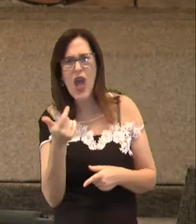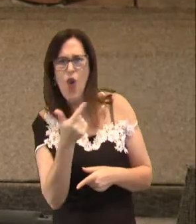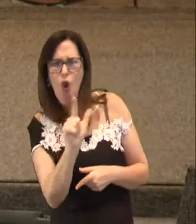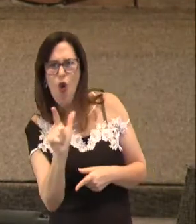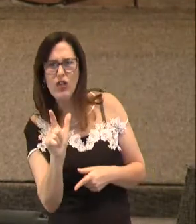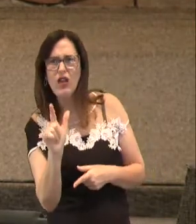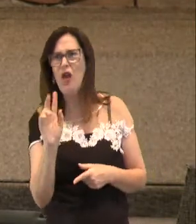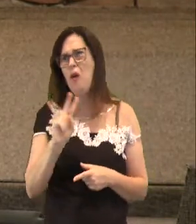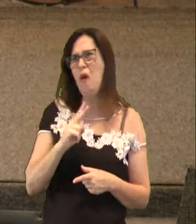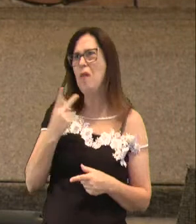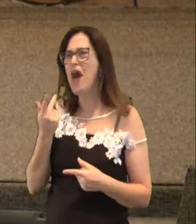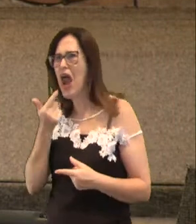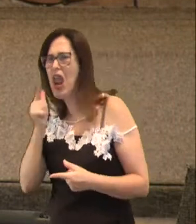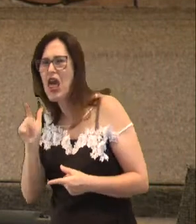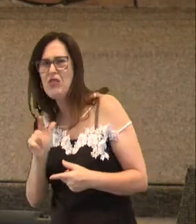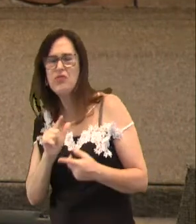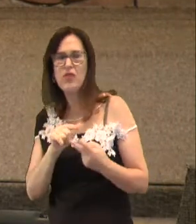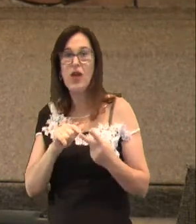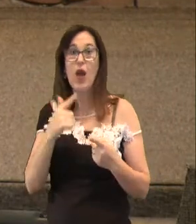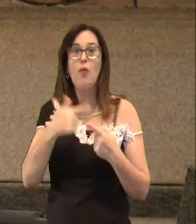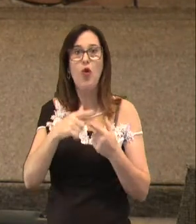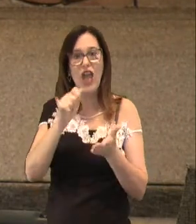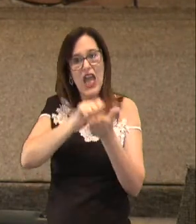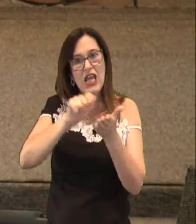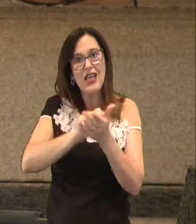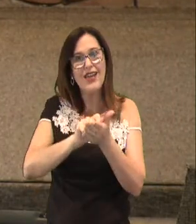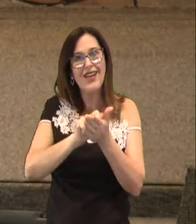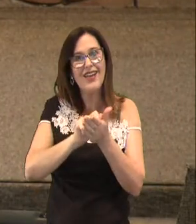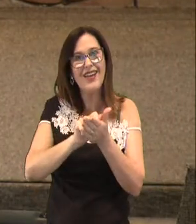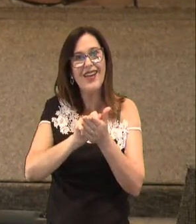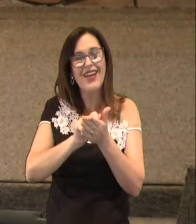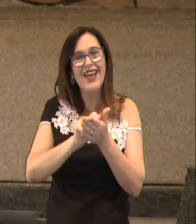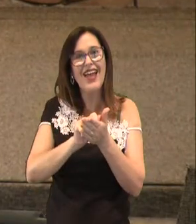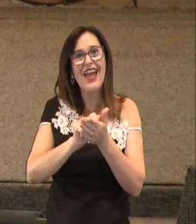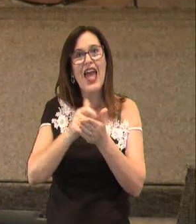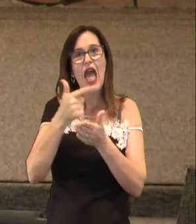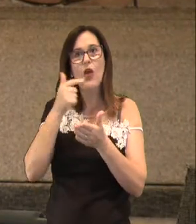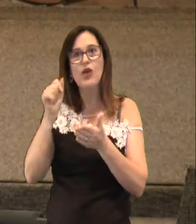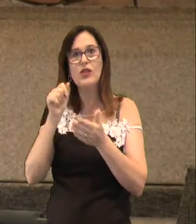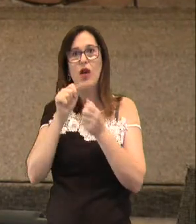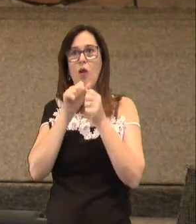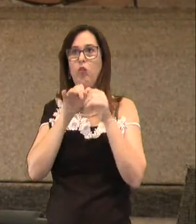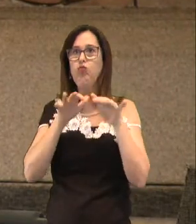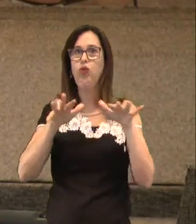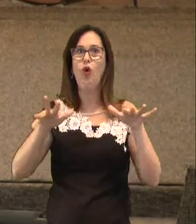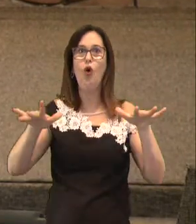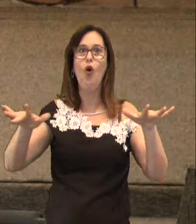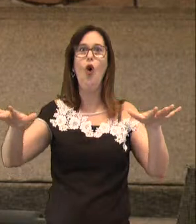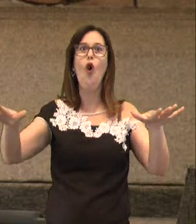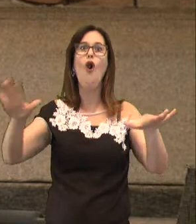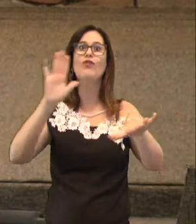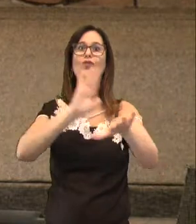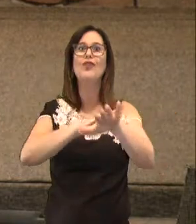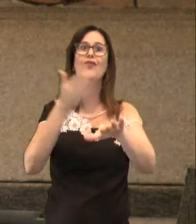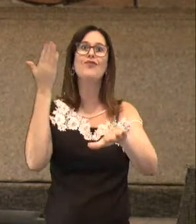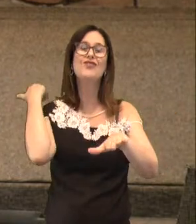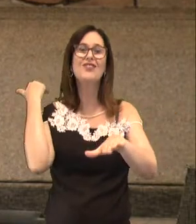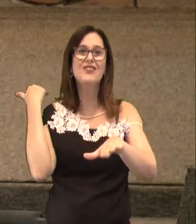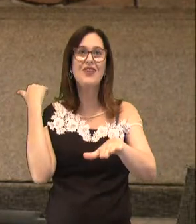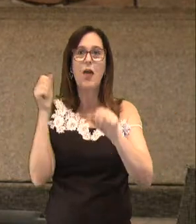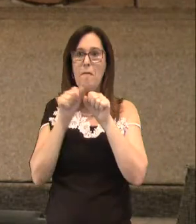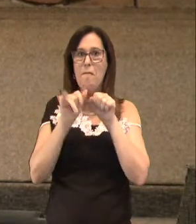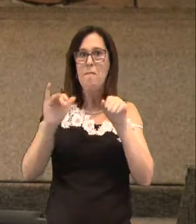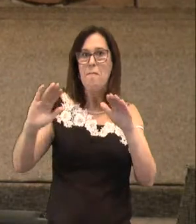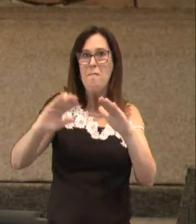hebraico? Foi escrito em grego porque era o idioma mais fluente, mais abrangente daquele tempo, mais até do